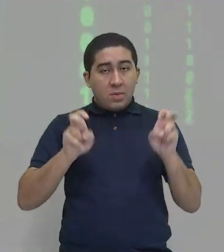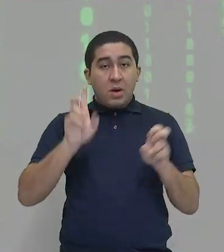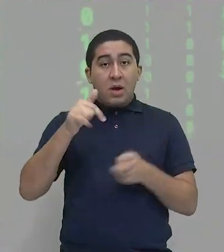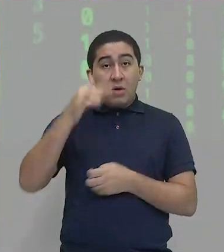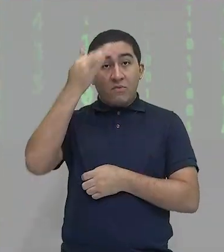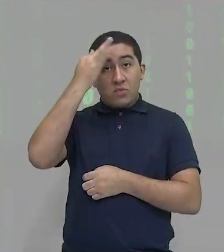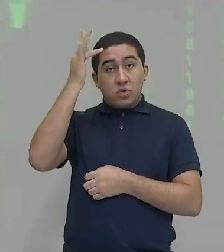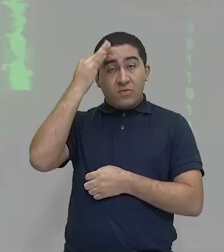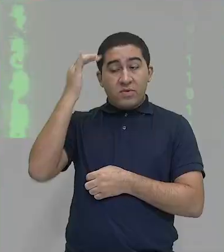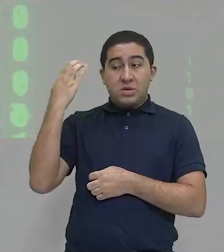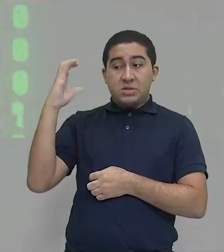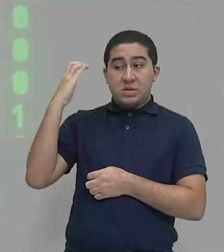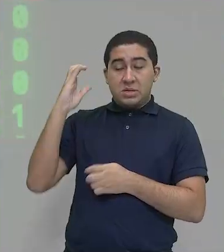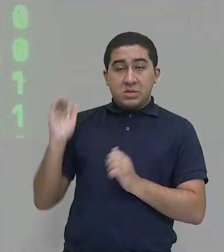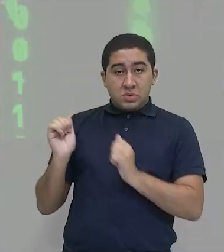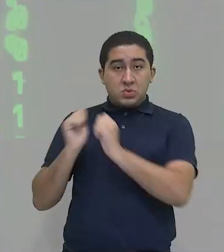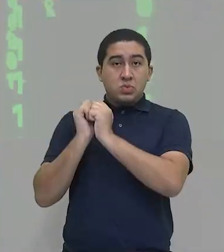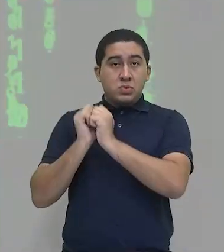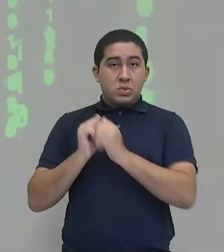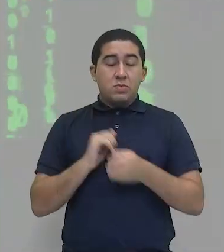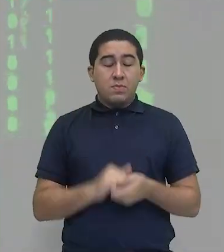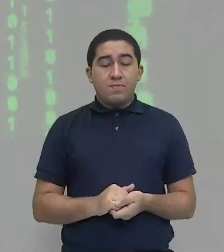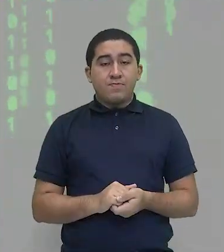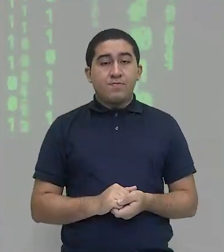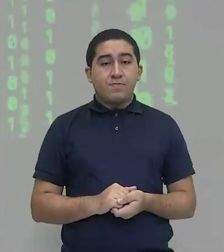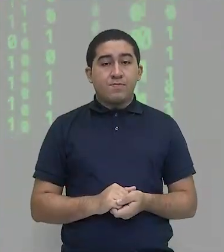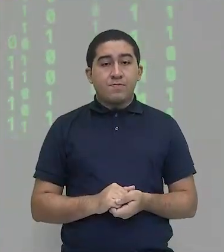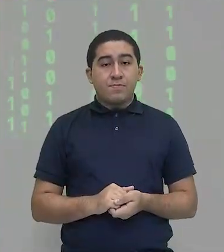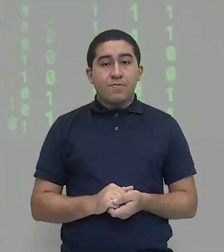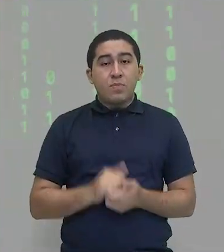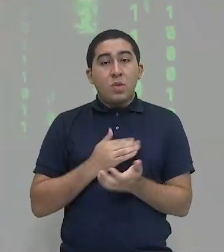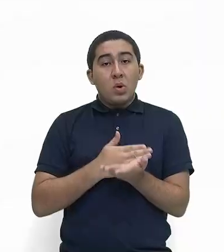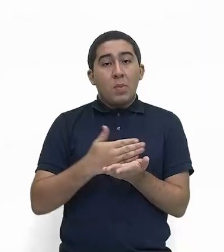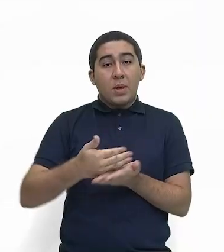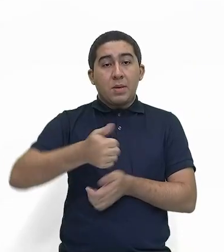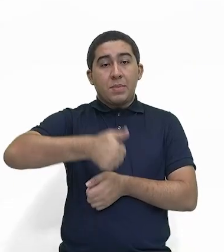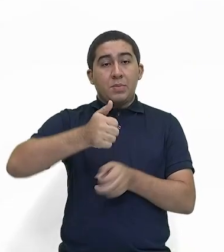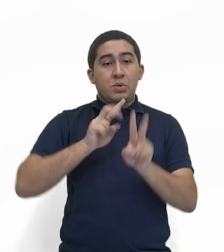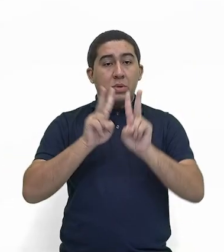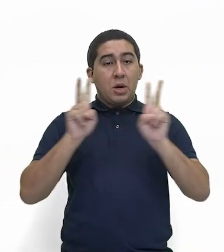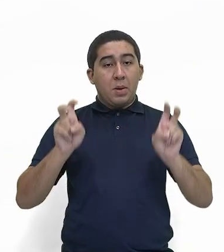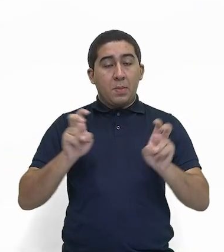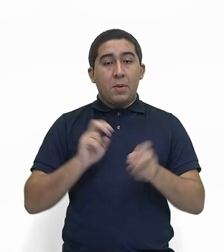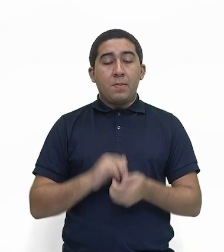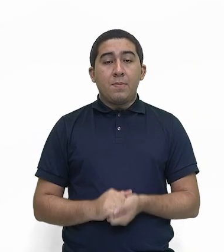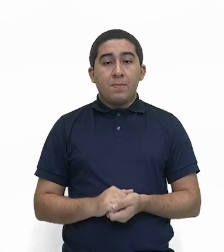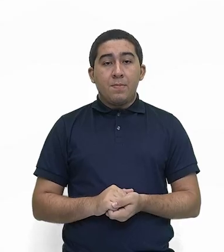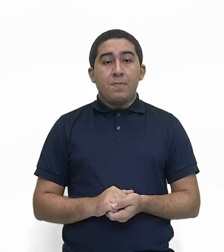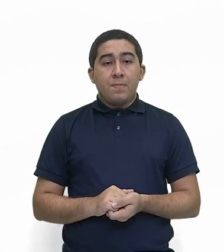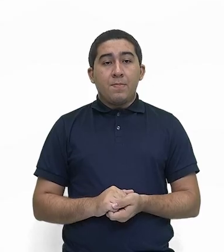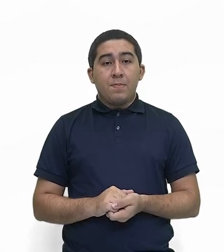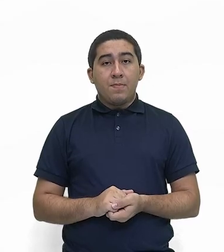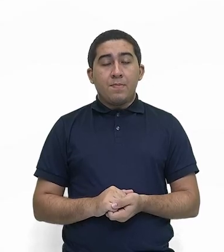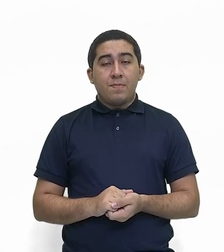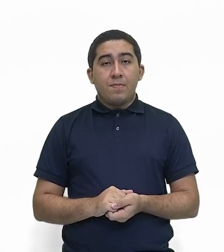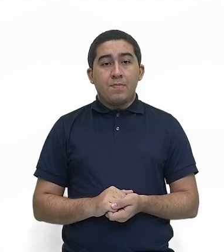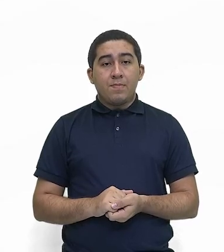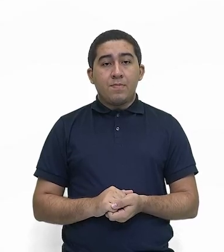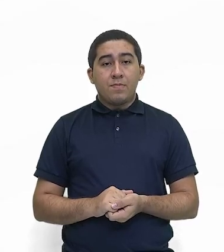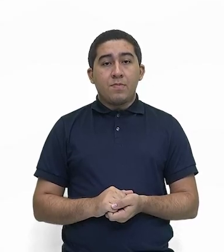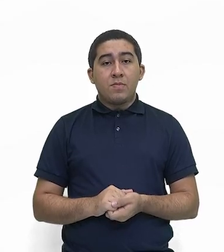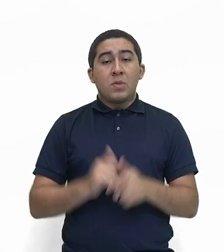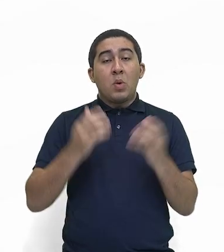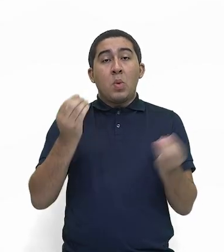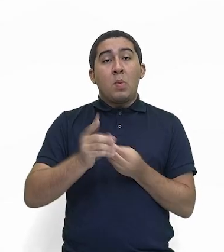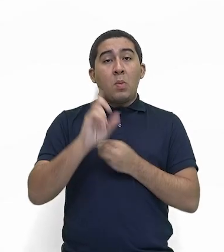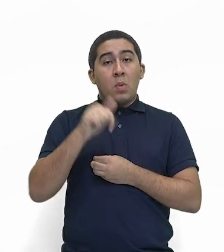da ciência. Então vamos começar aqui, ó, verificando o primeiro ponto. Então, os limites do